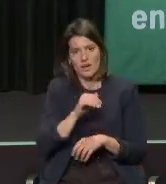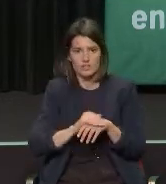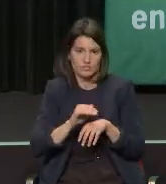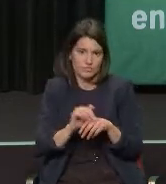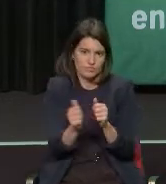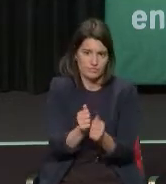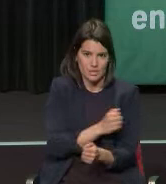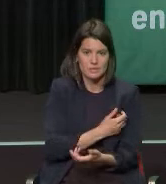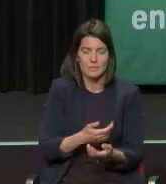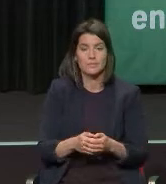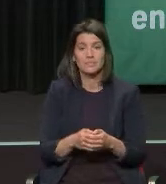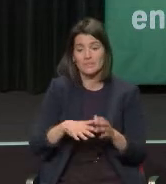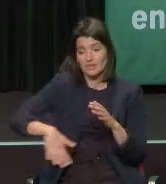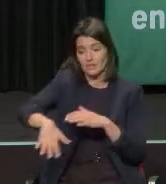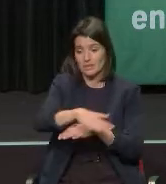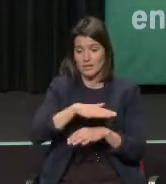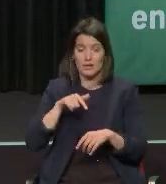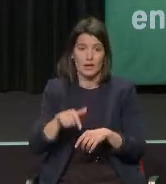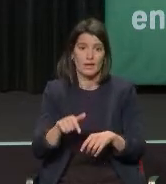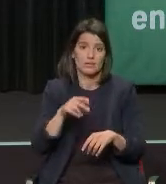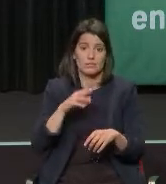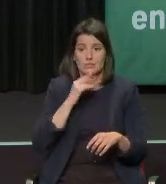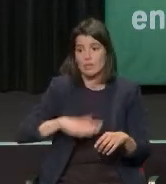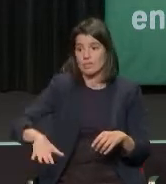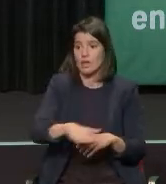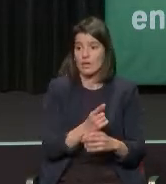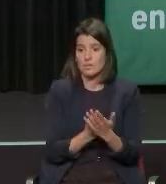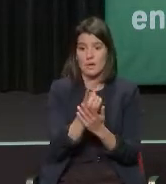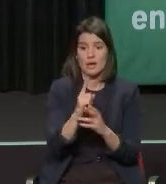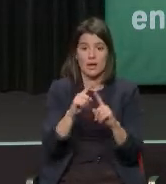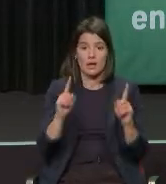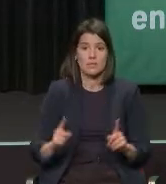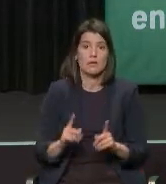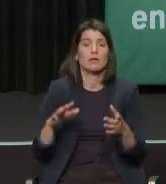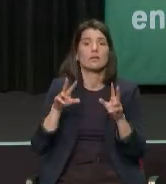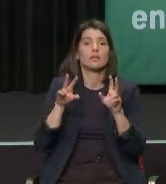área de missão claramente territorial e, portanto, estes assuntos ligados